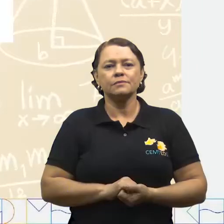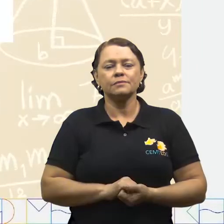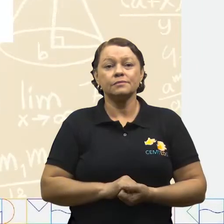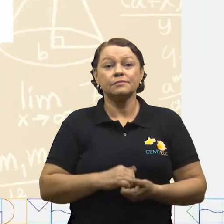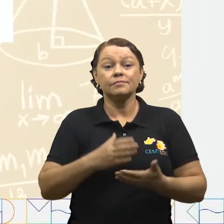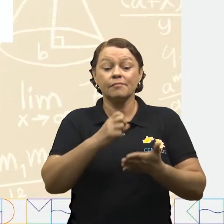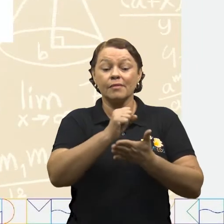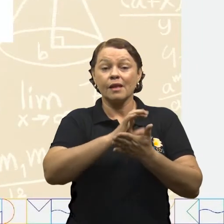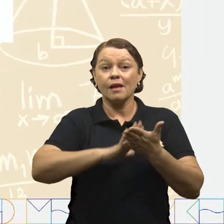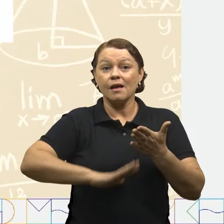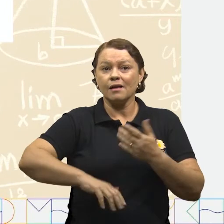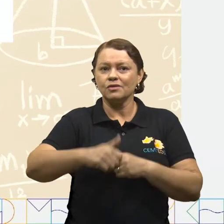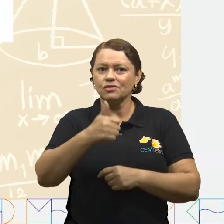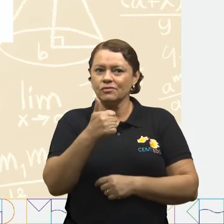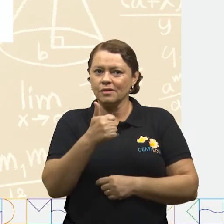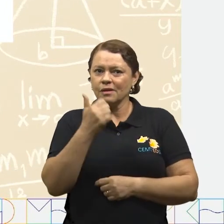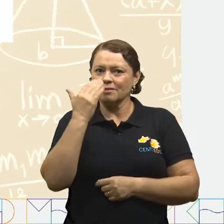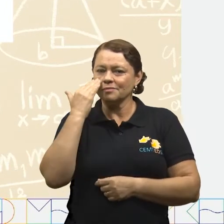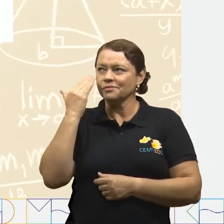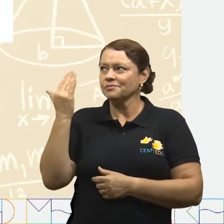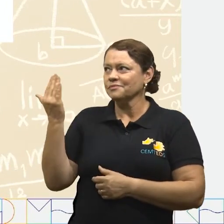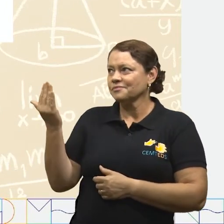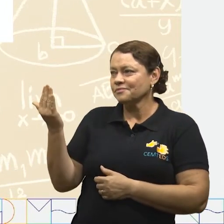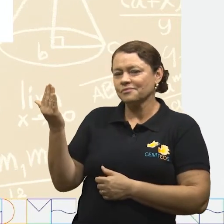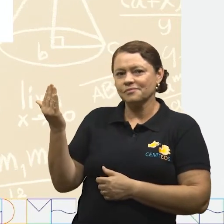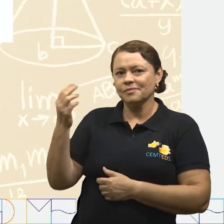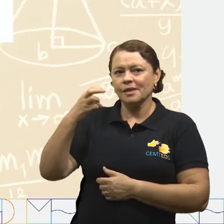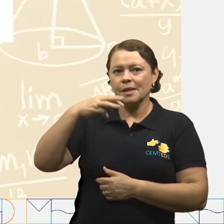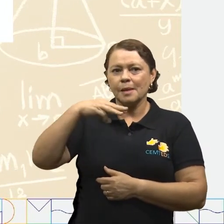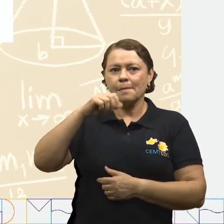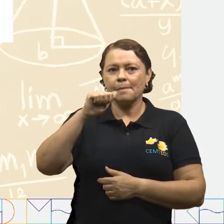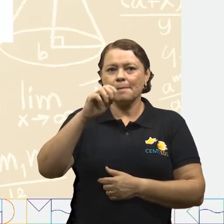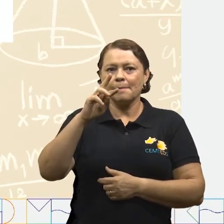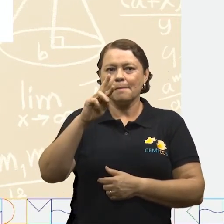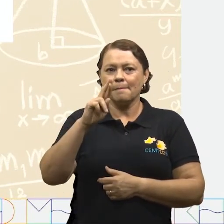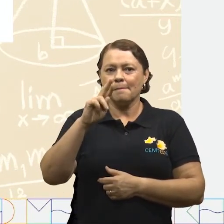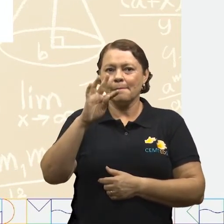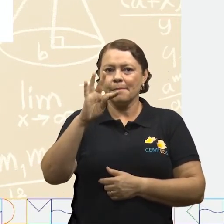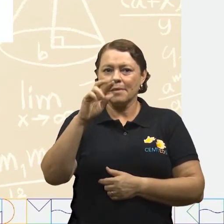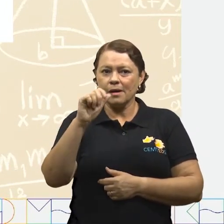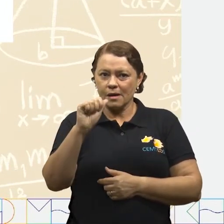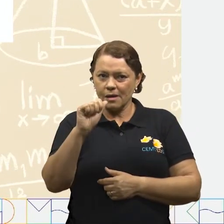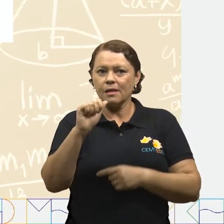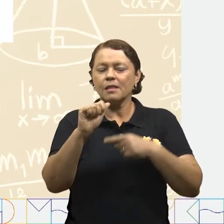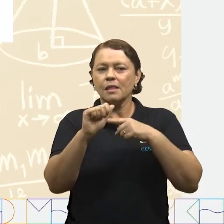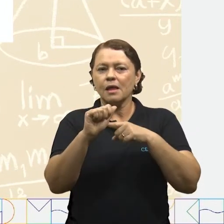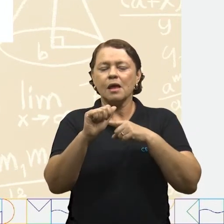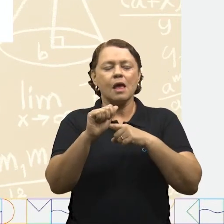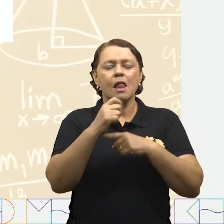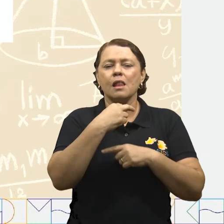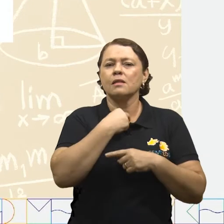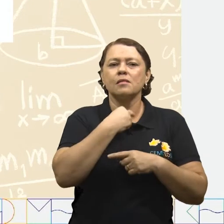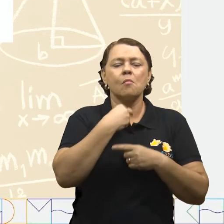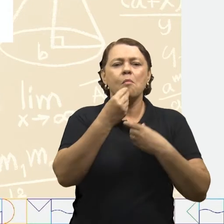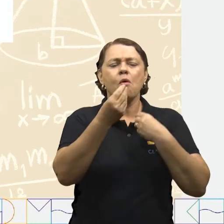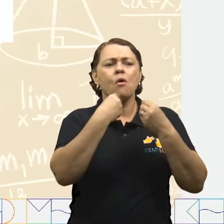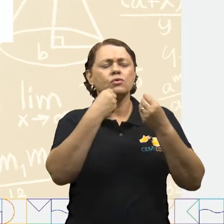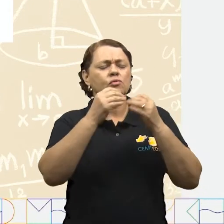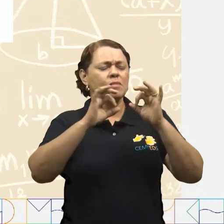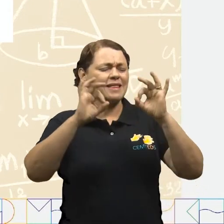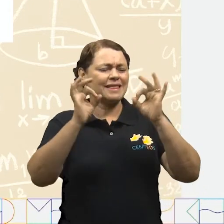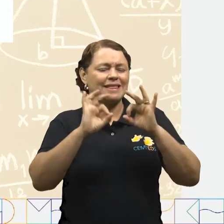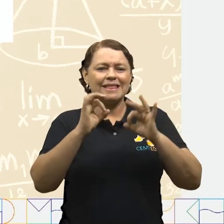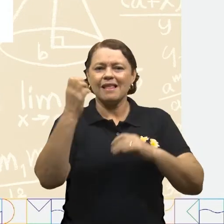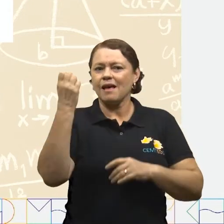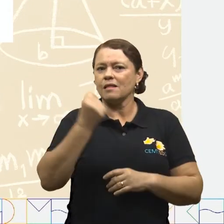a atividade número um da tela Marta preste bem atenção é intolerante à lactose